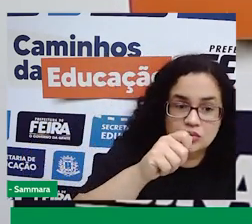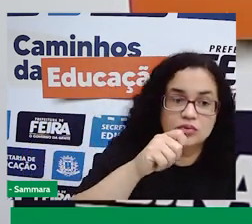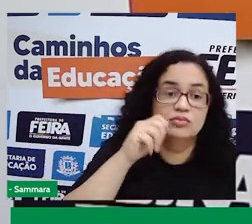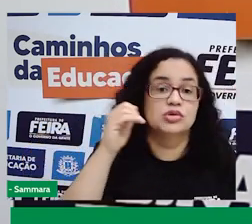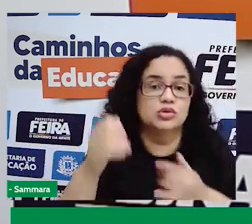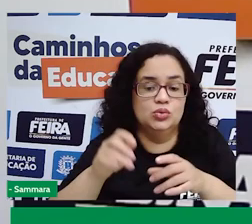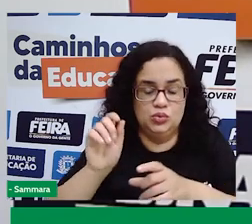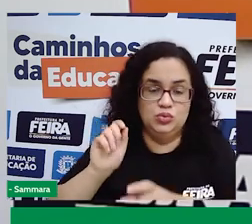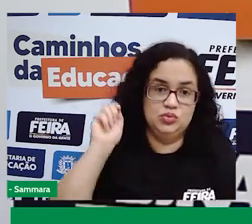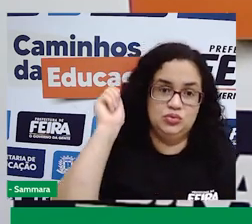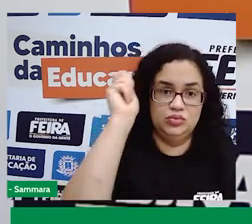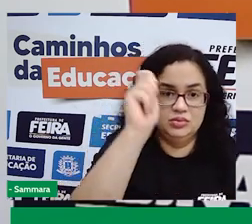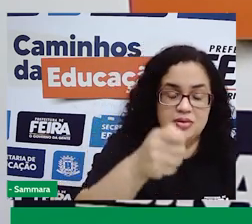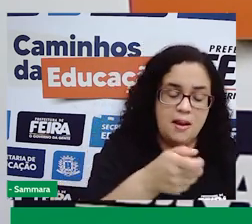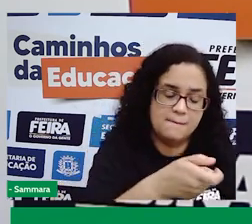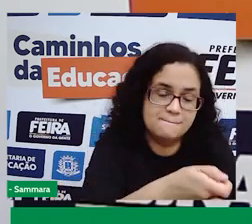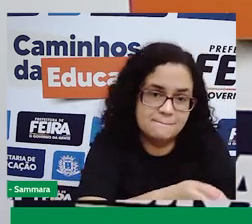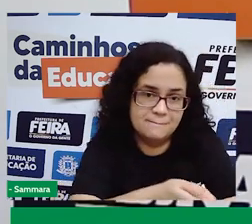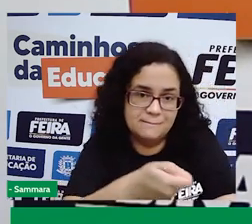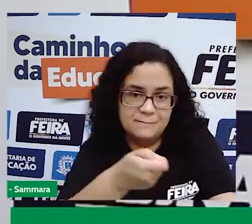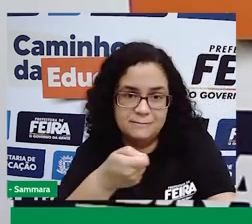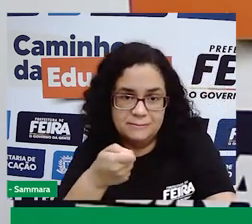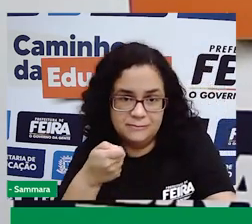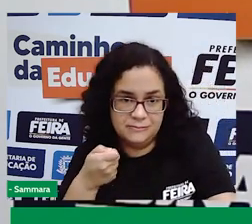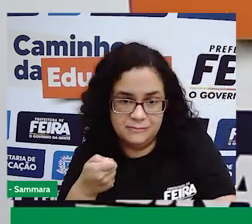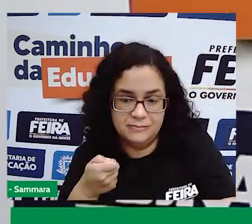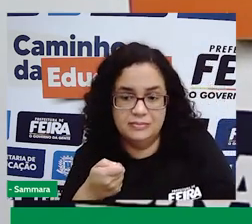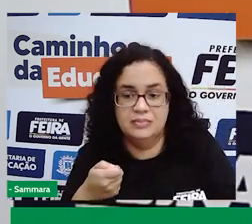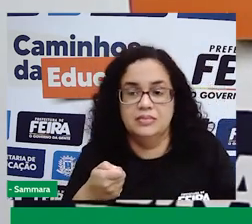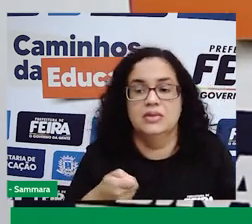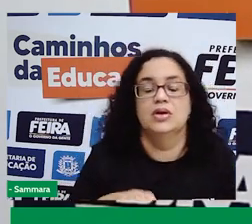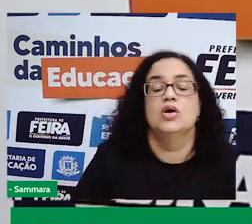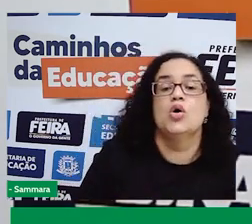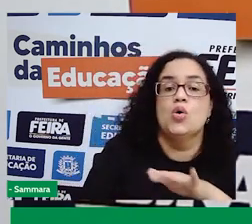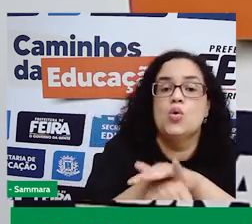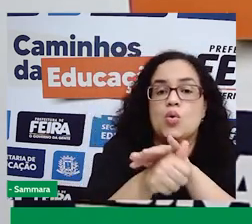argolas, pescaria, toca do coelho.